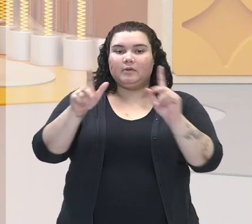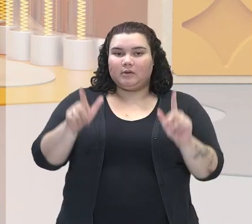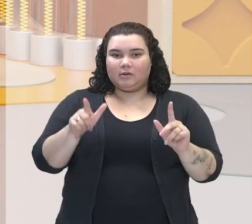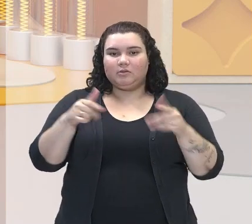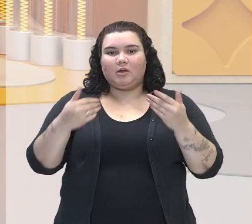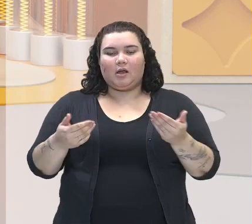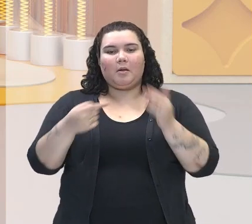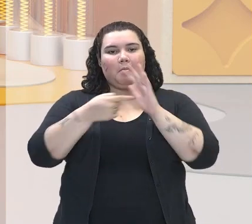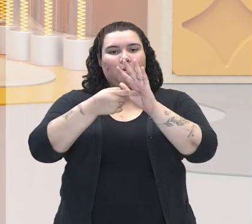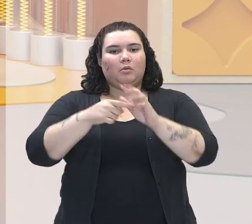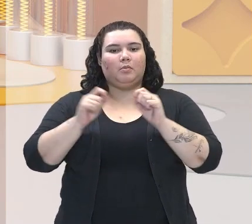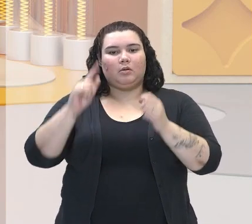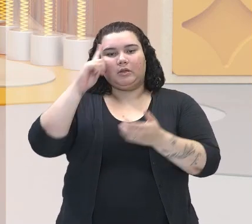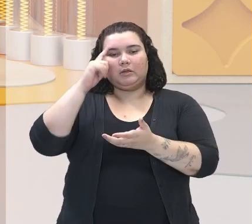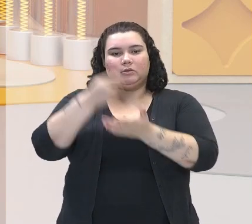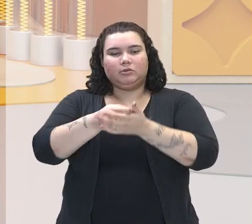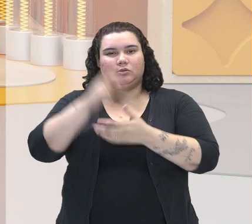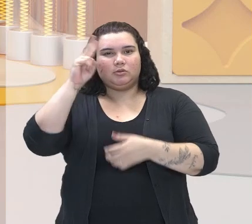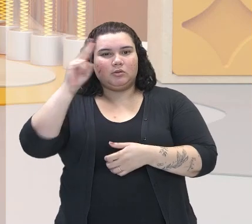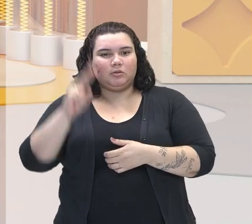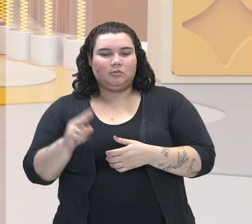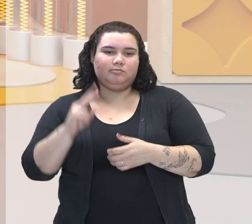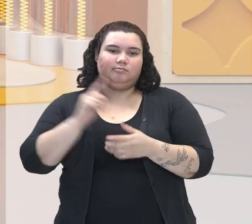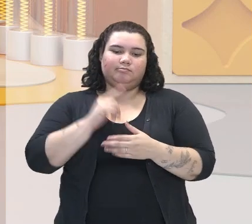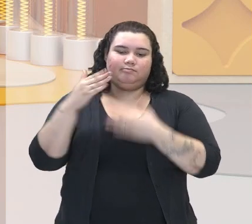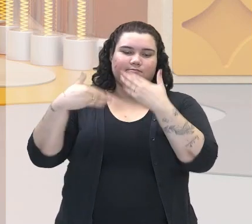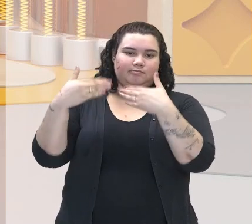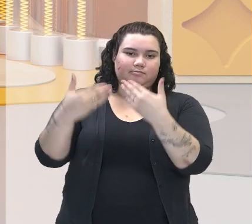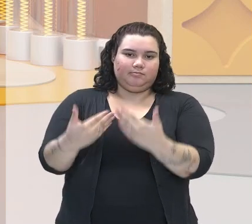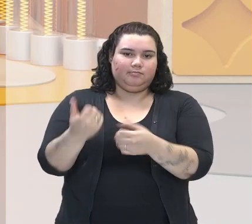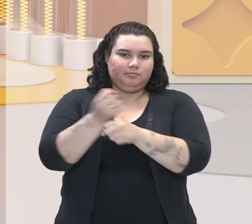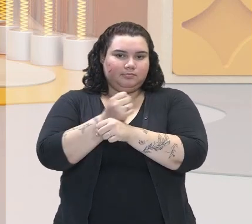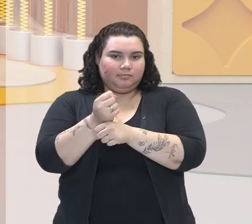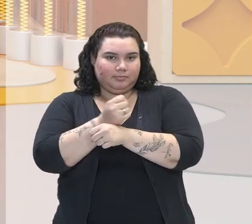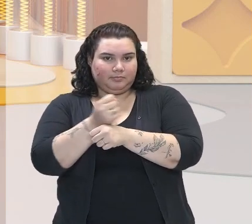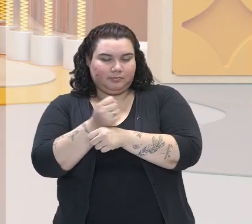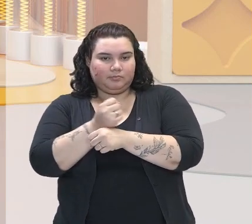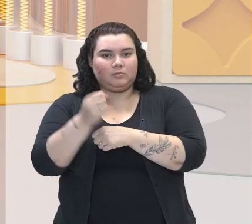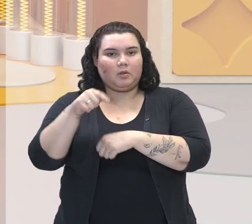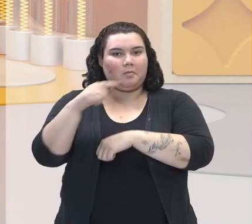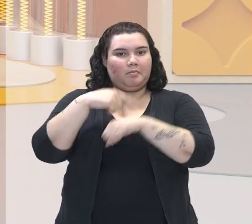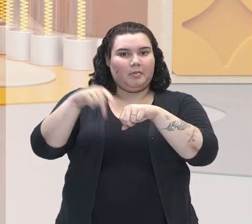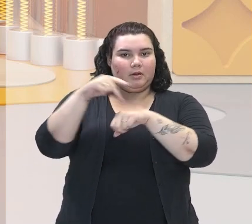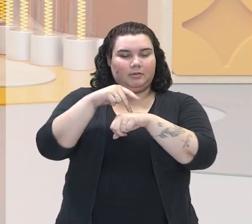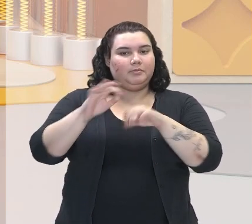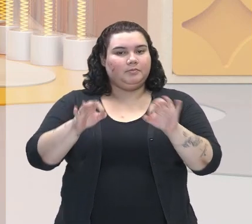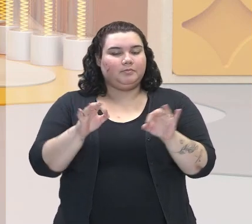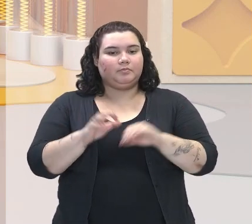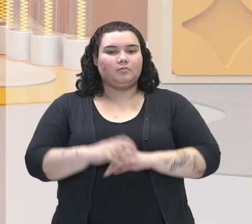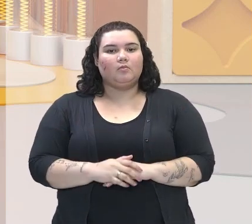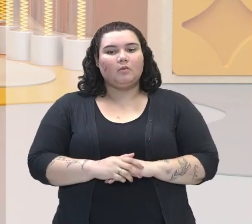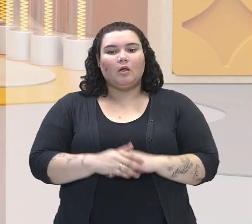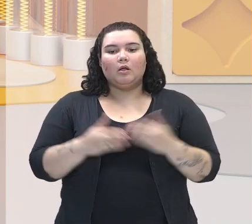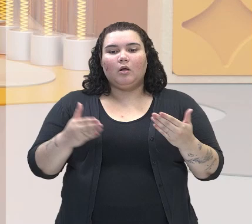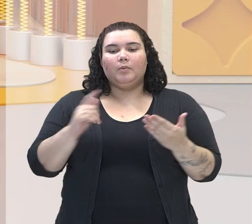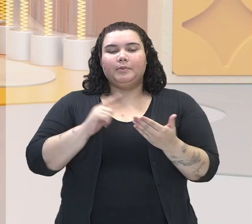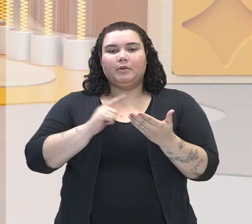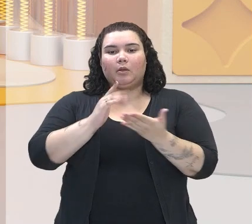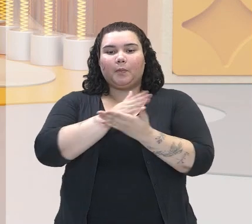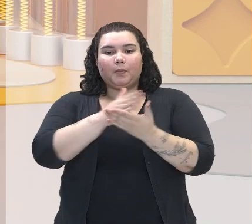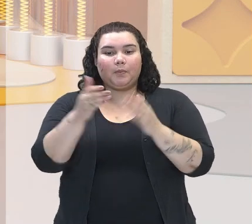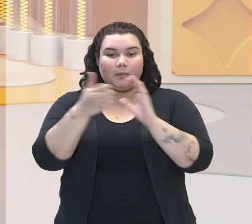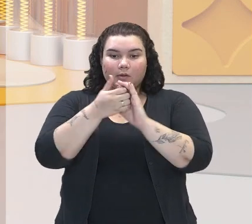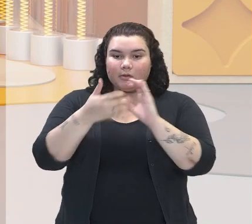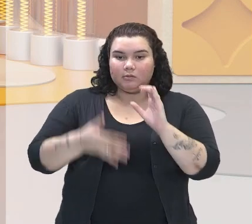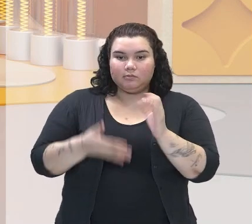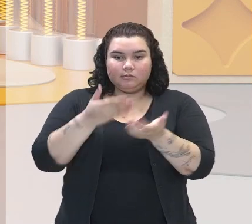reflexo de decisões históricas que foram tomadas ao longo destes países aí. A gente vai ver, então, algumas características nessa